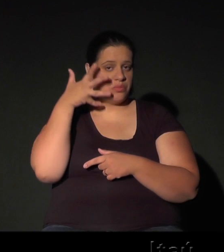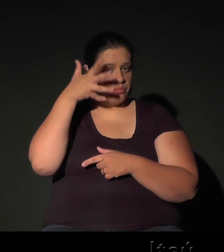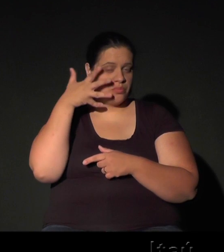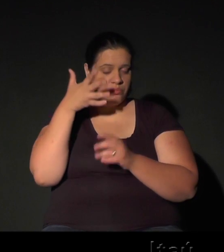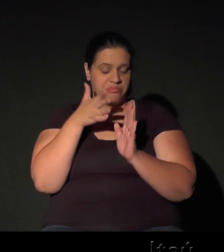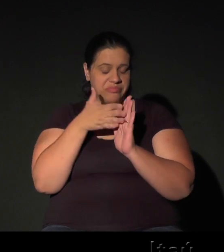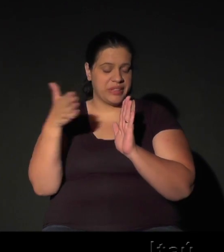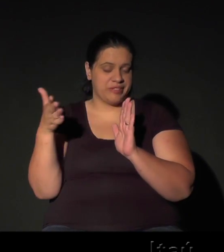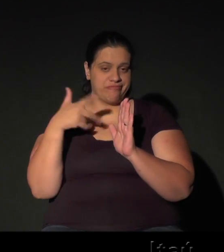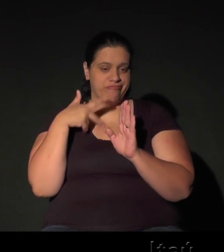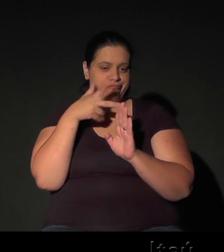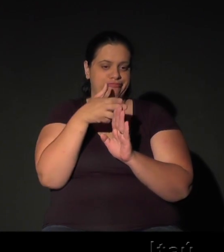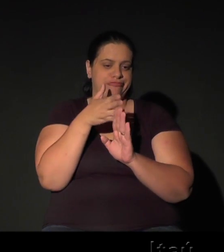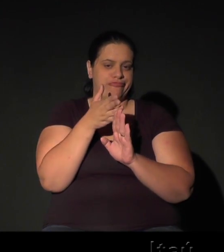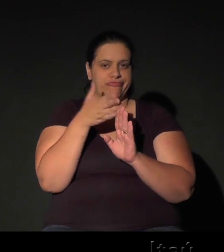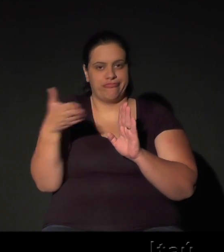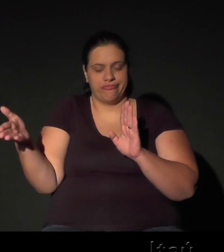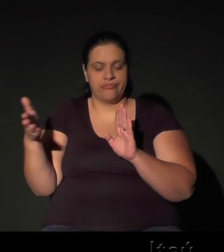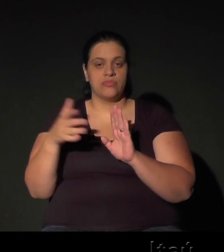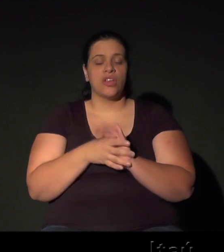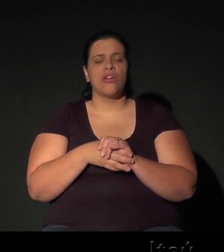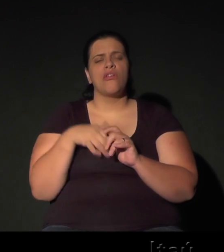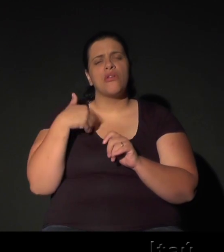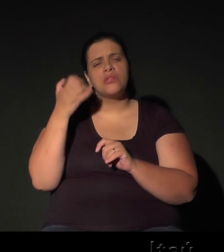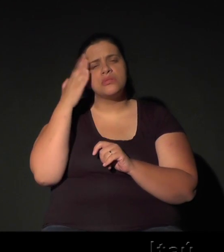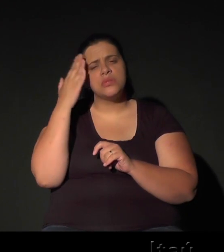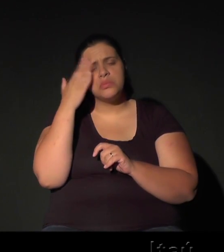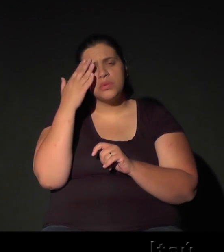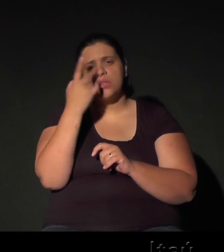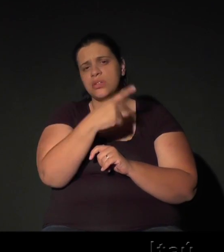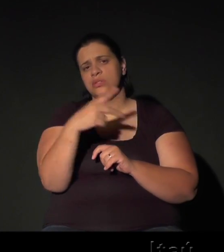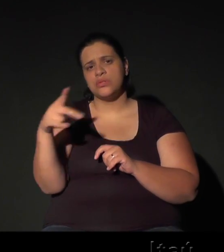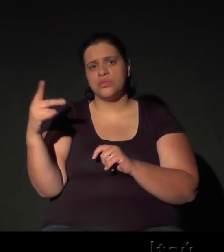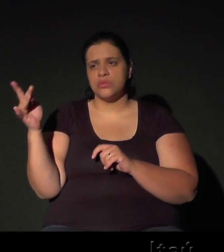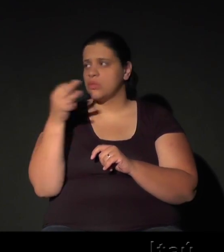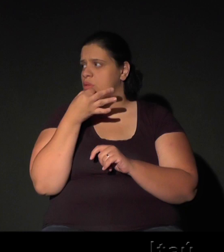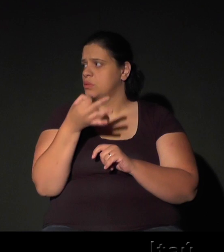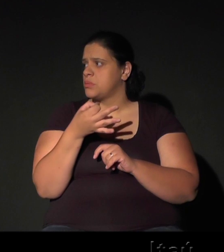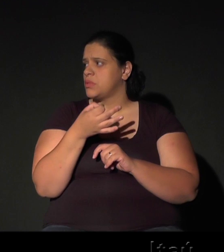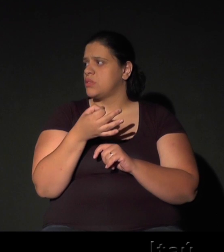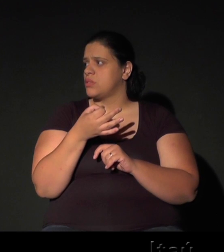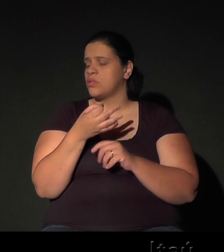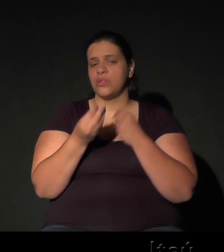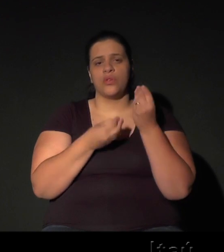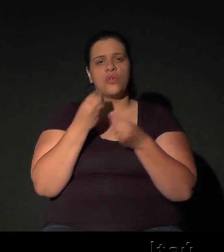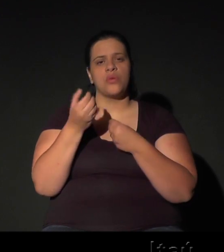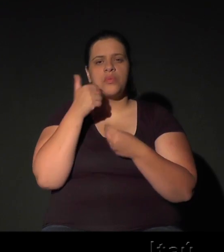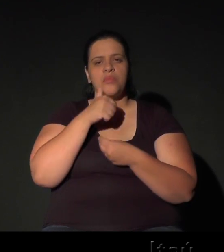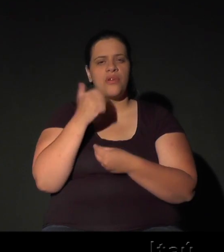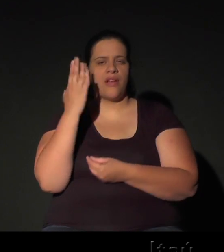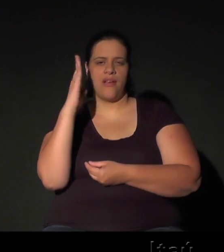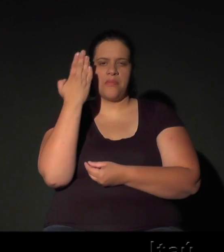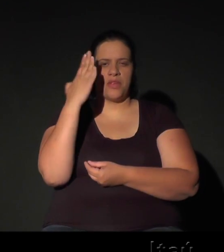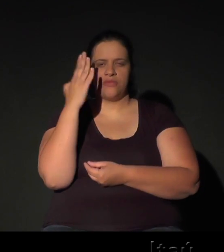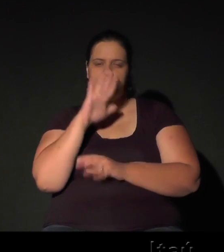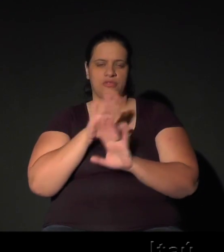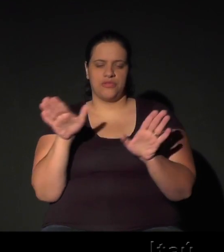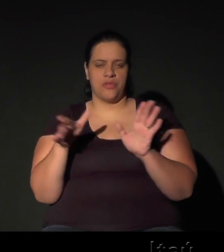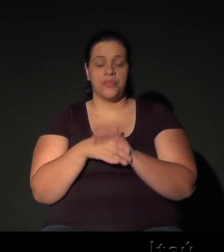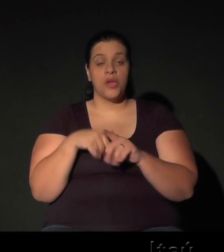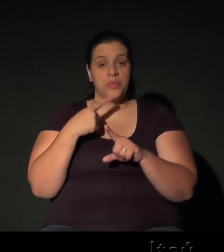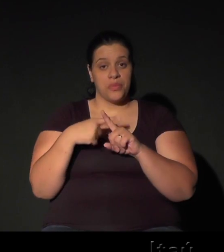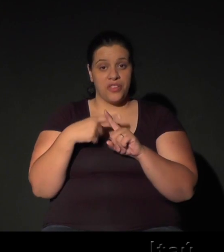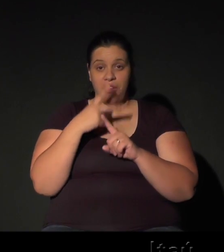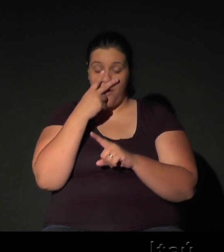inteira mas eu gostaria que de saber a opinião de vocês sobre abanc só isso